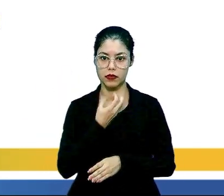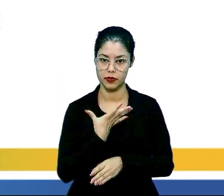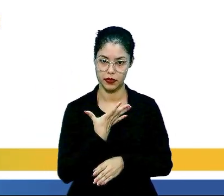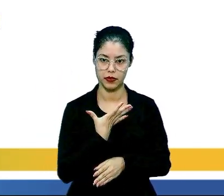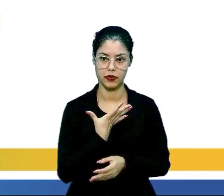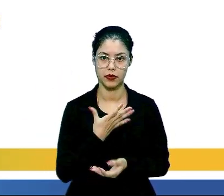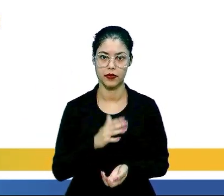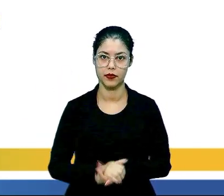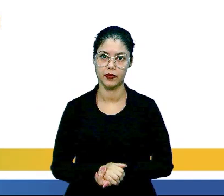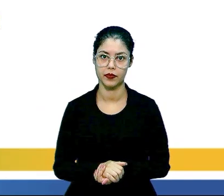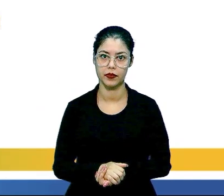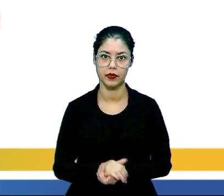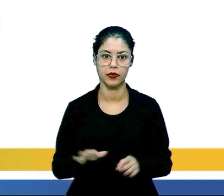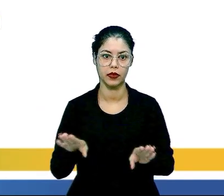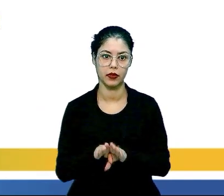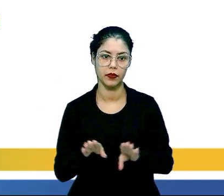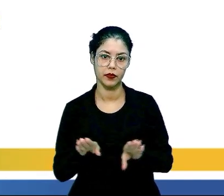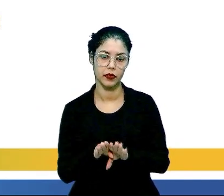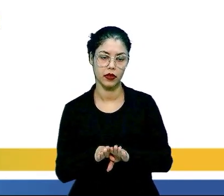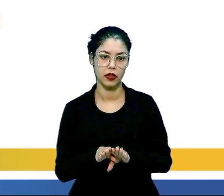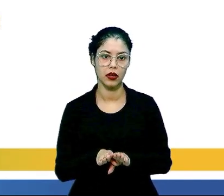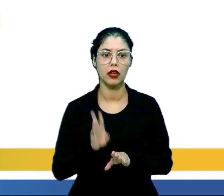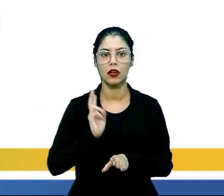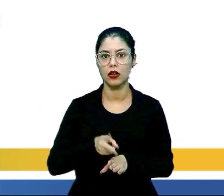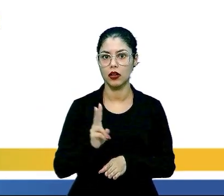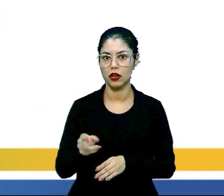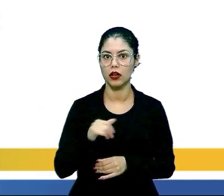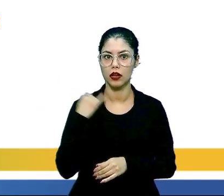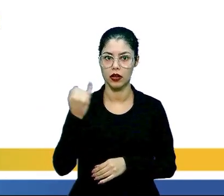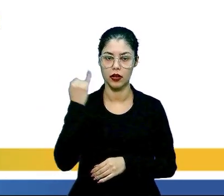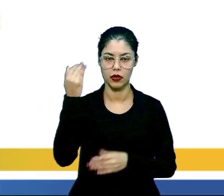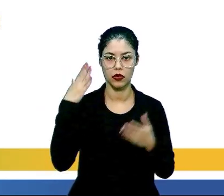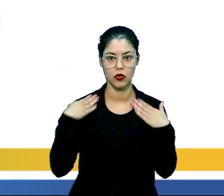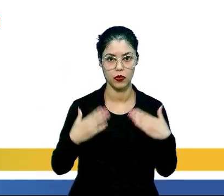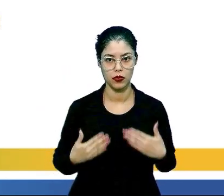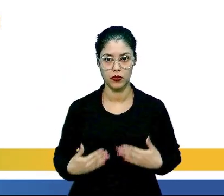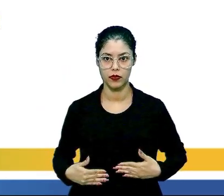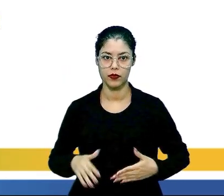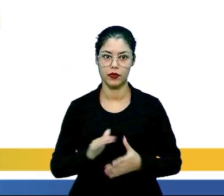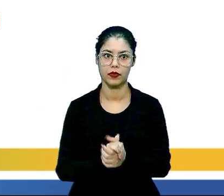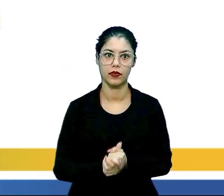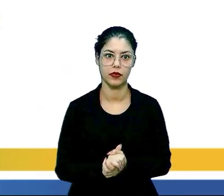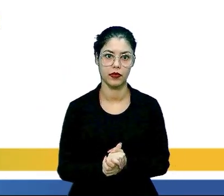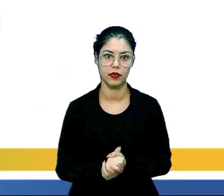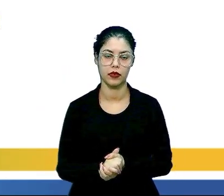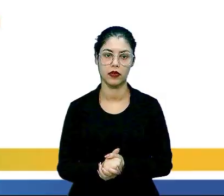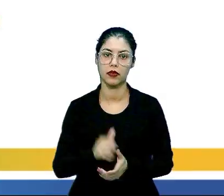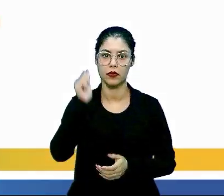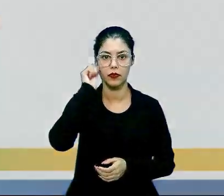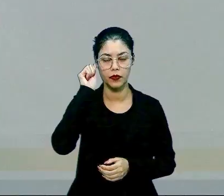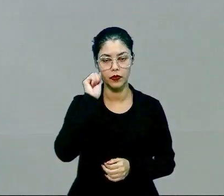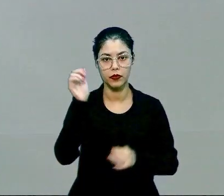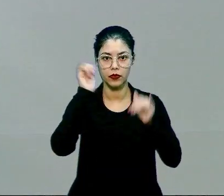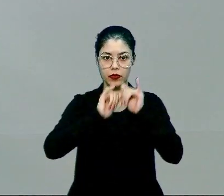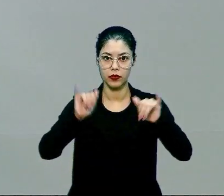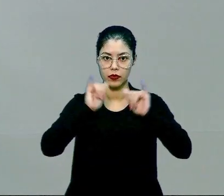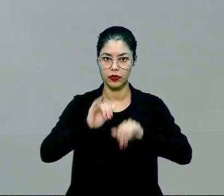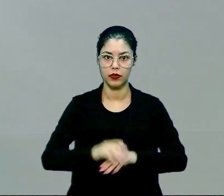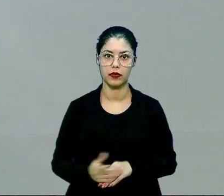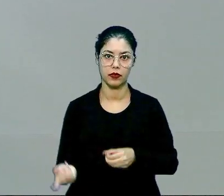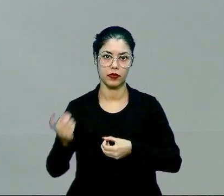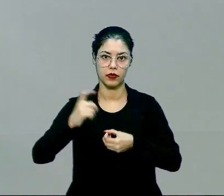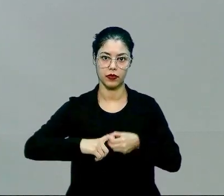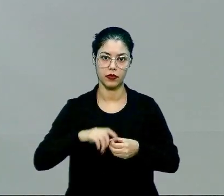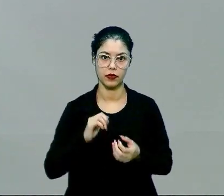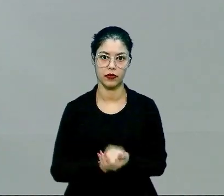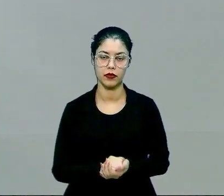benefícios com exercício. Para convencer o leitor de que exercício físico é importante, o autor usa a estratégia de divulgar que